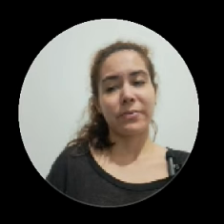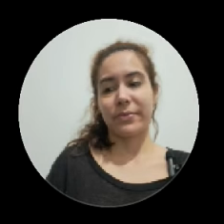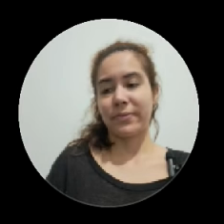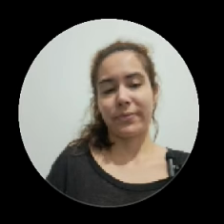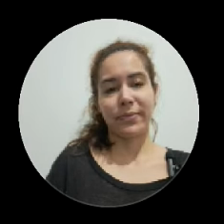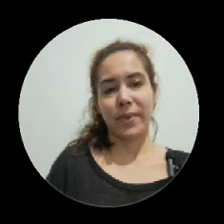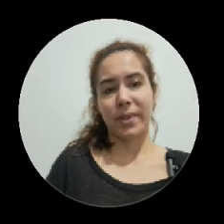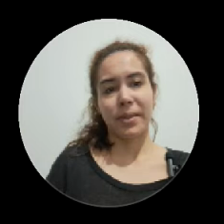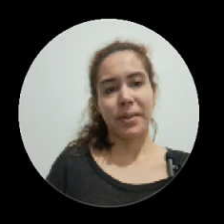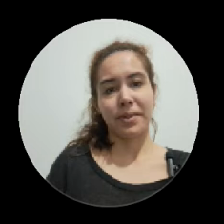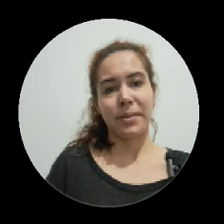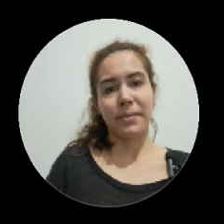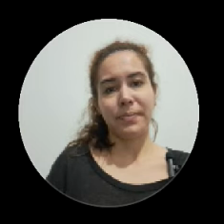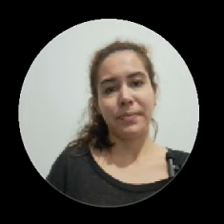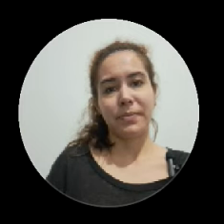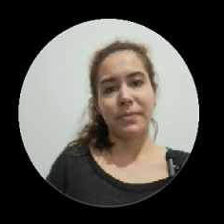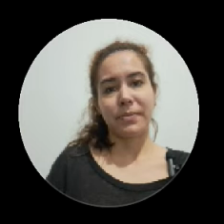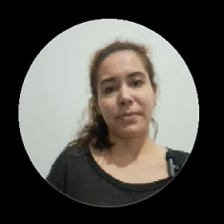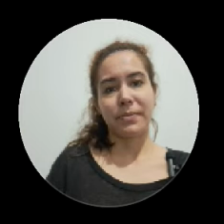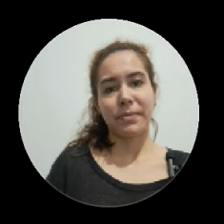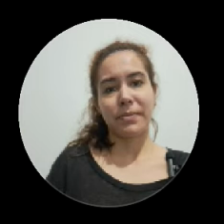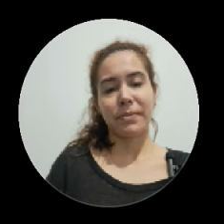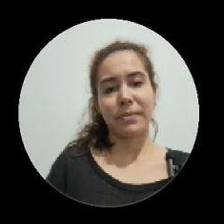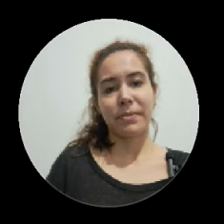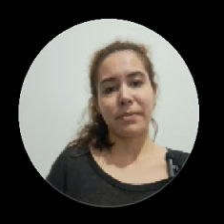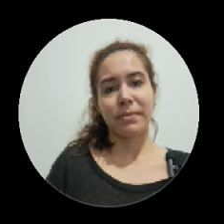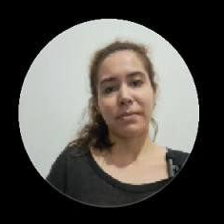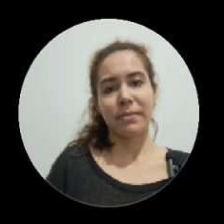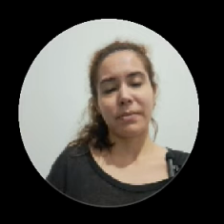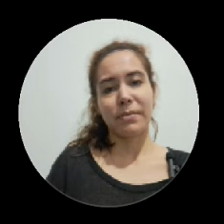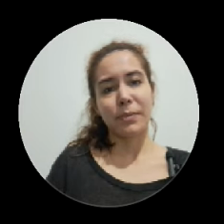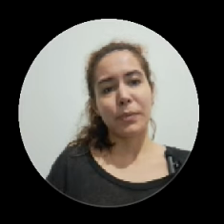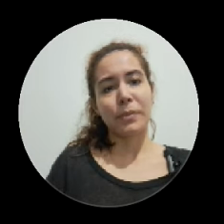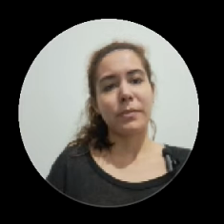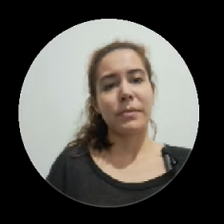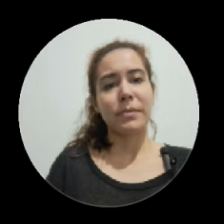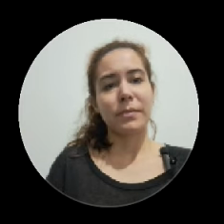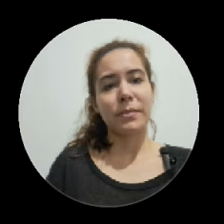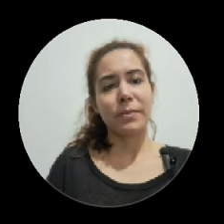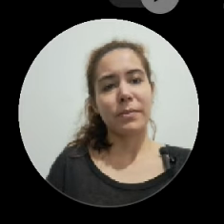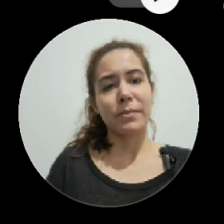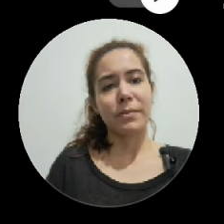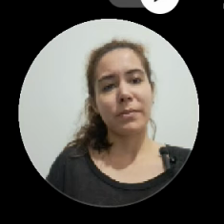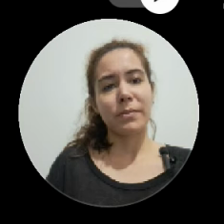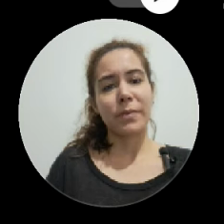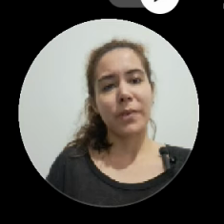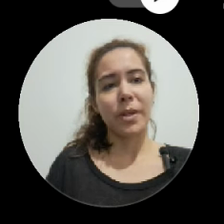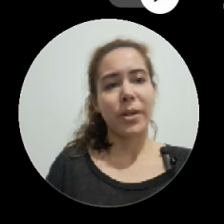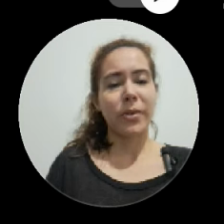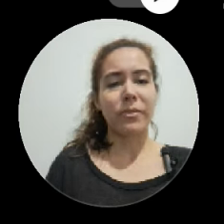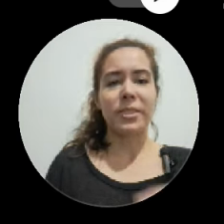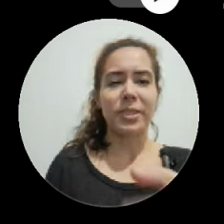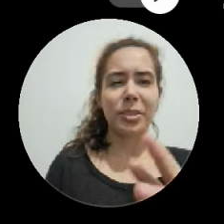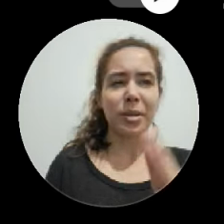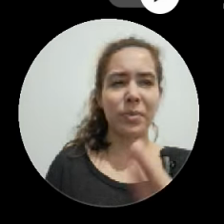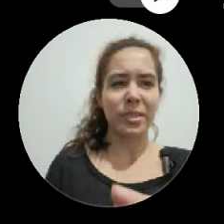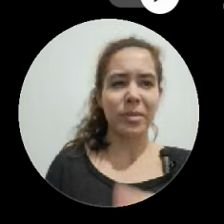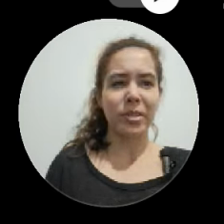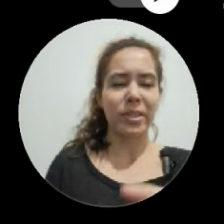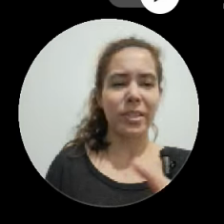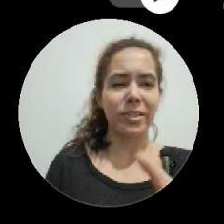link. Aguardando o link. Eu tô aguardando. Que vem aí o link de. Você